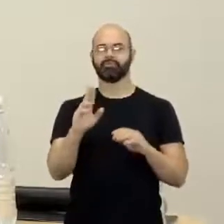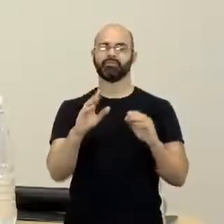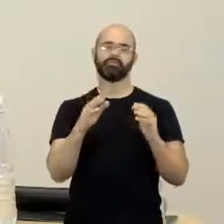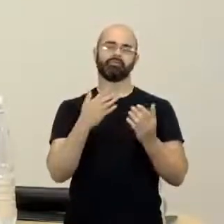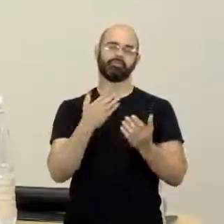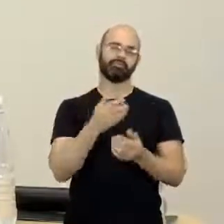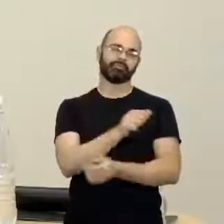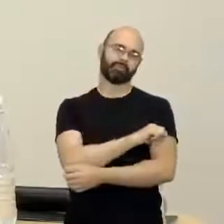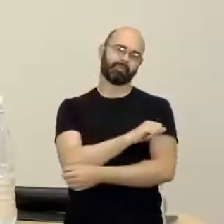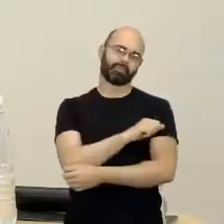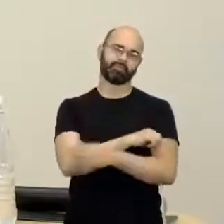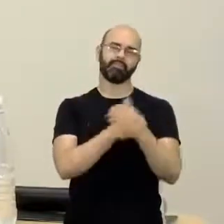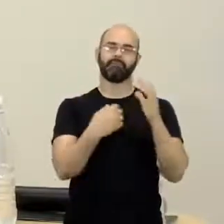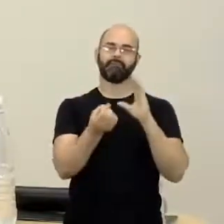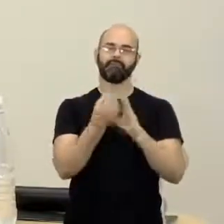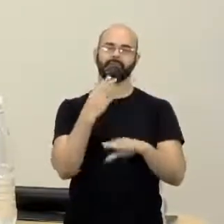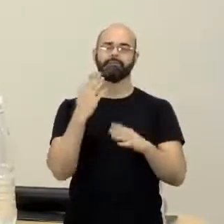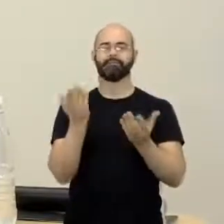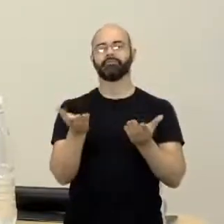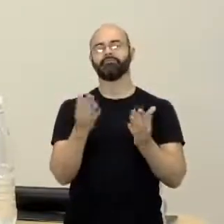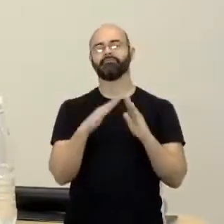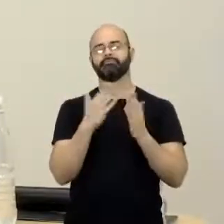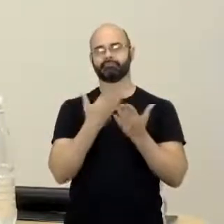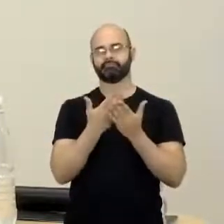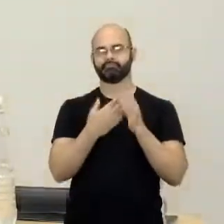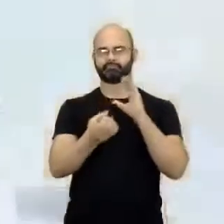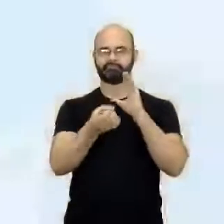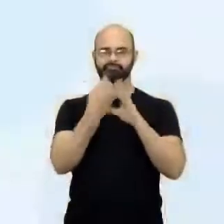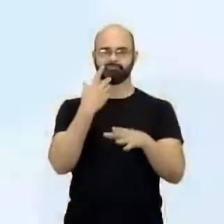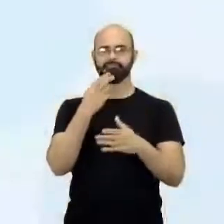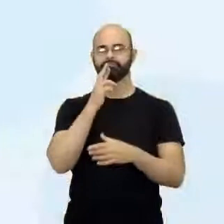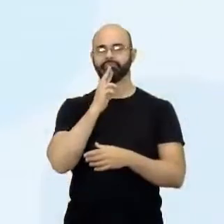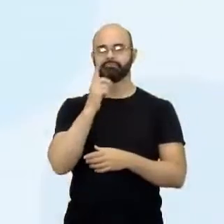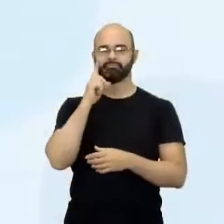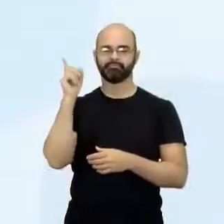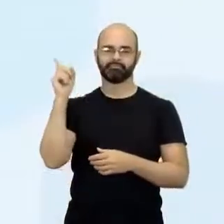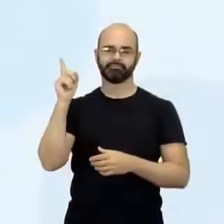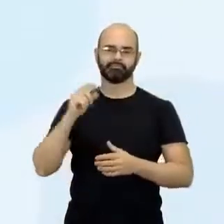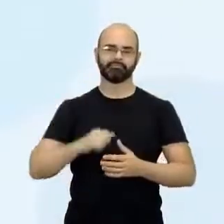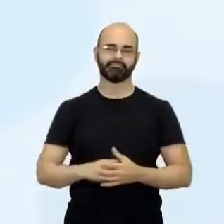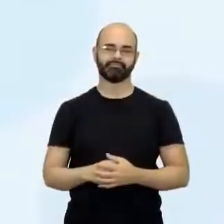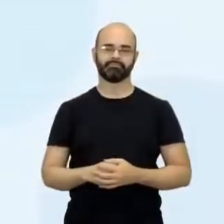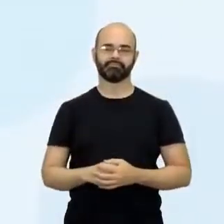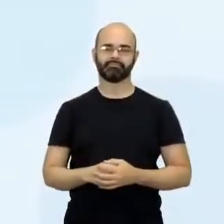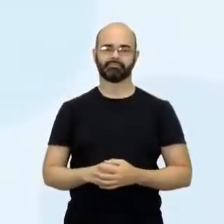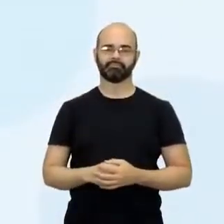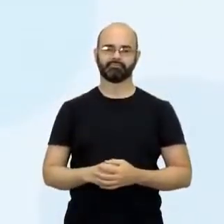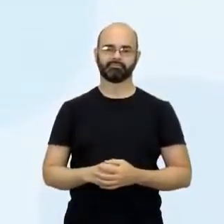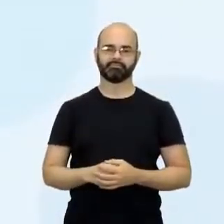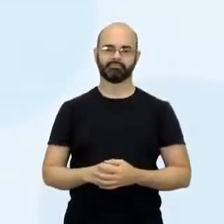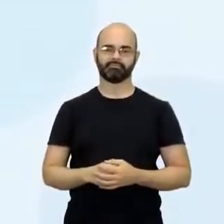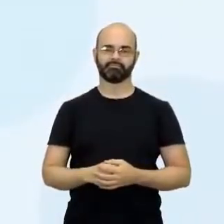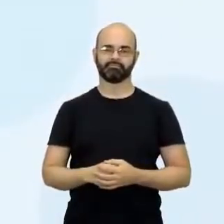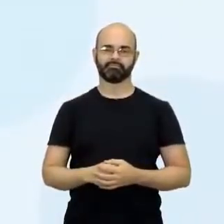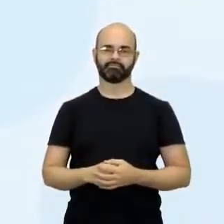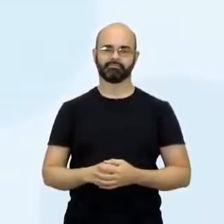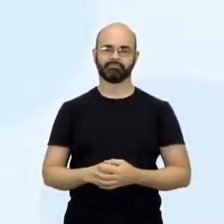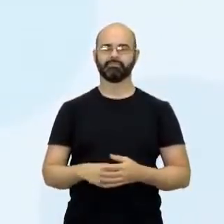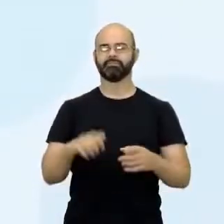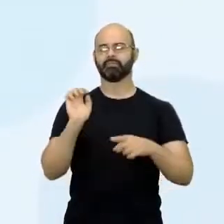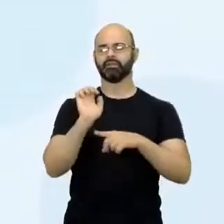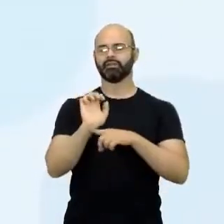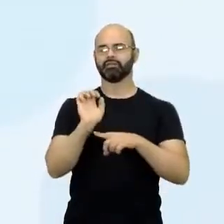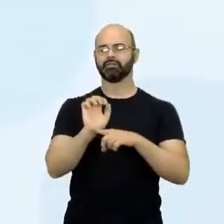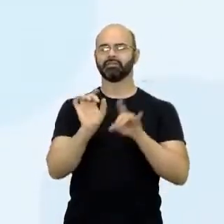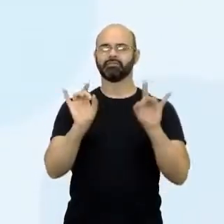nome da escola, para responder a seguinte questão. Qual estado tem a maior